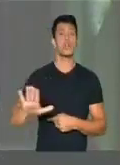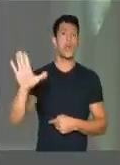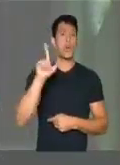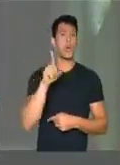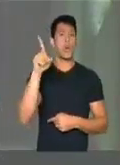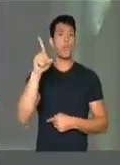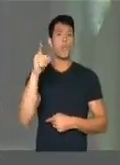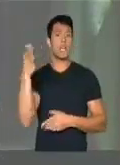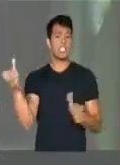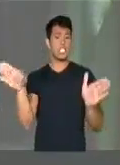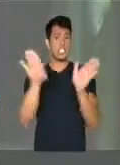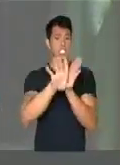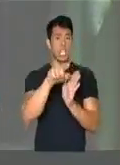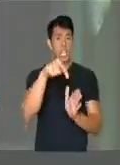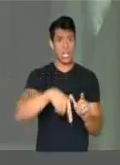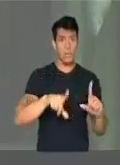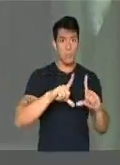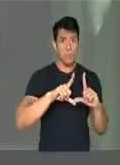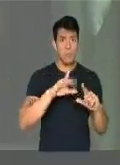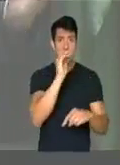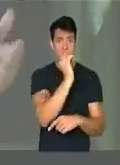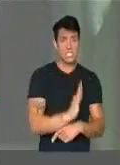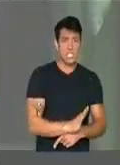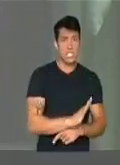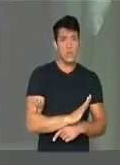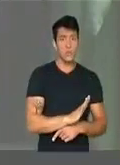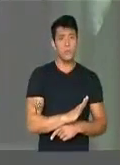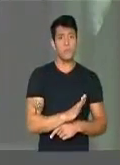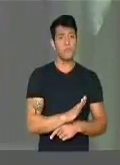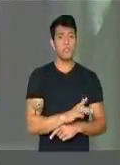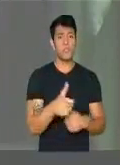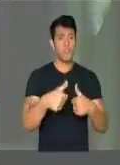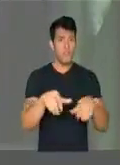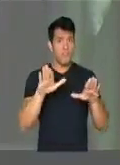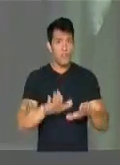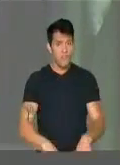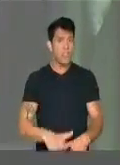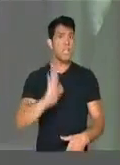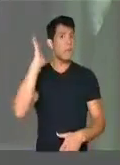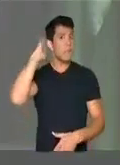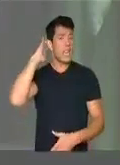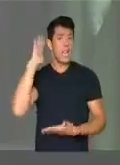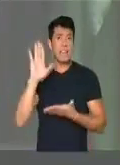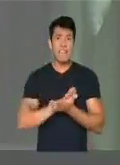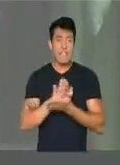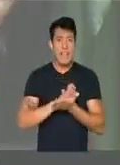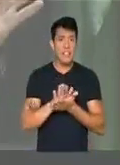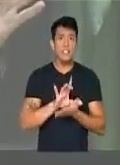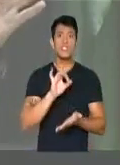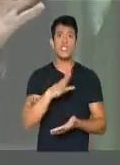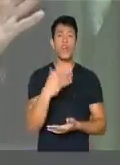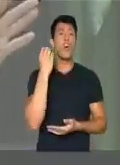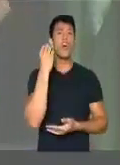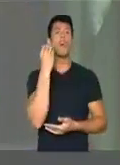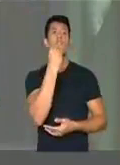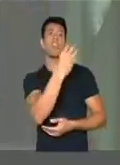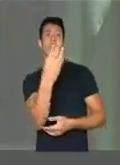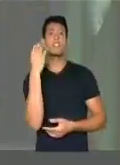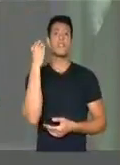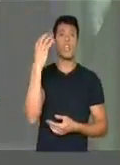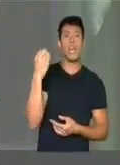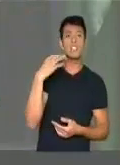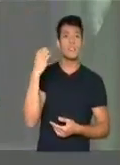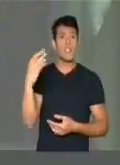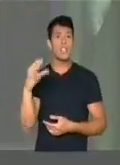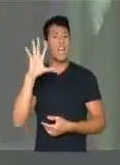Brasil, sai de Belém, vai para cidades outras. A cidade está abandonada e ele